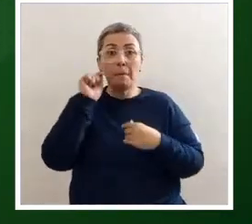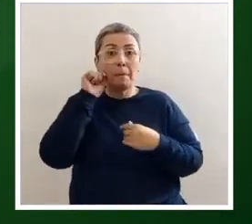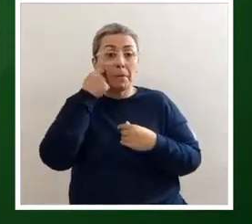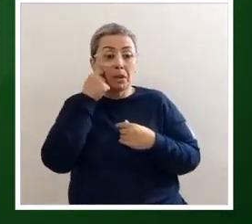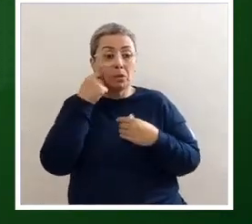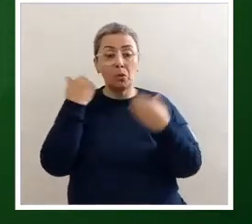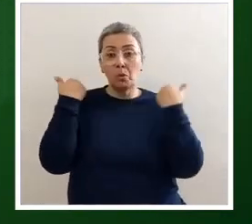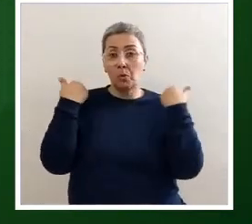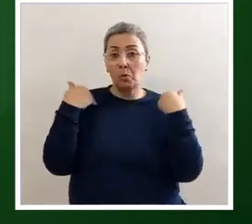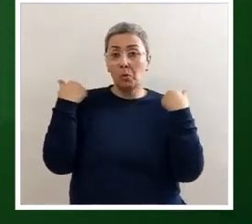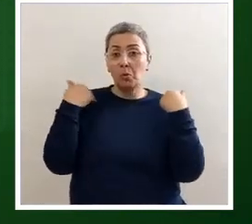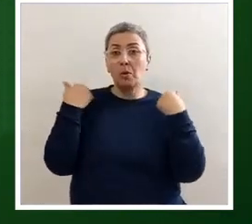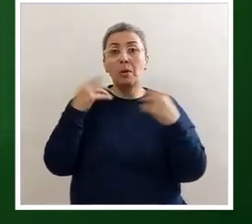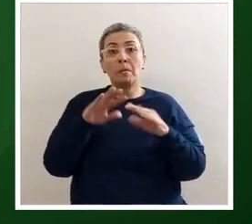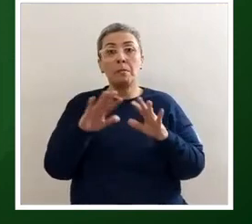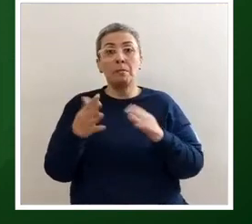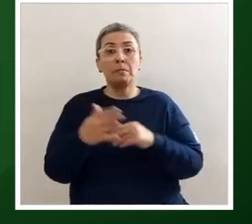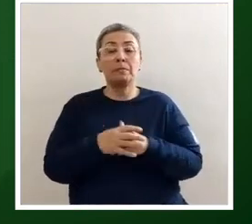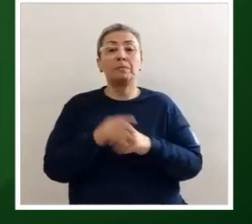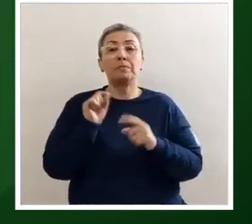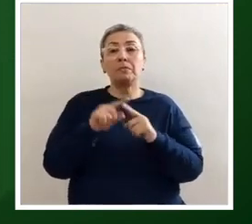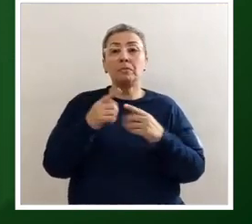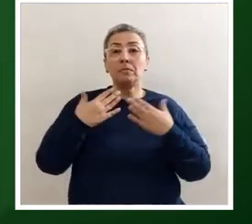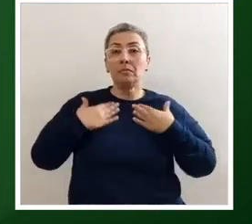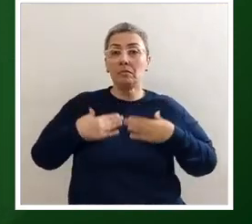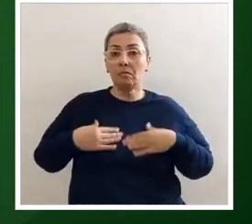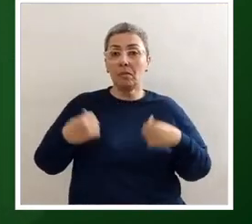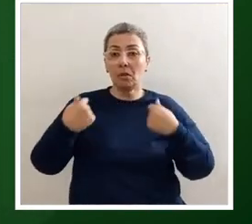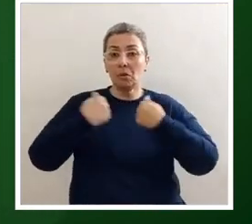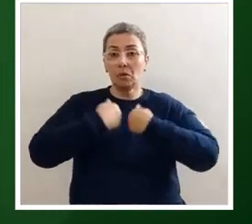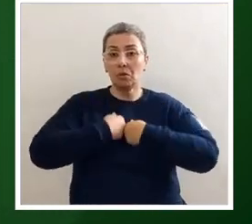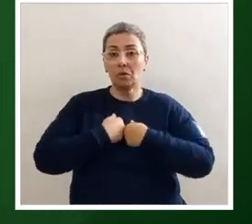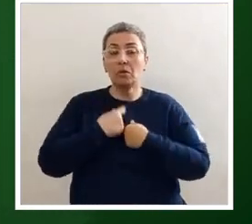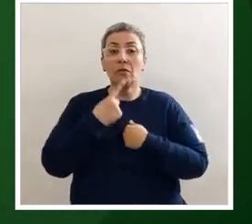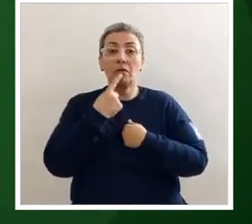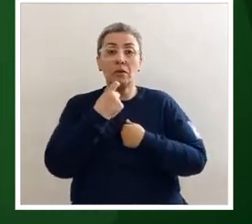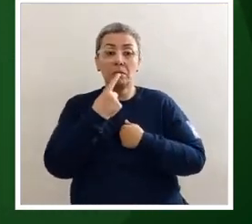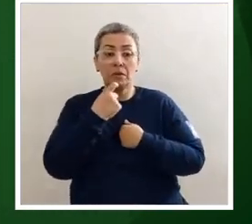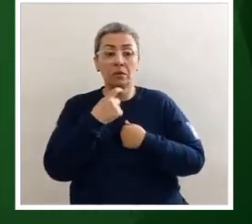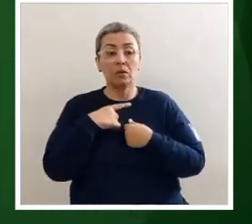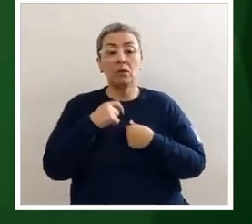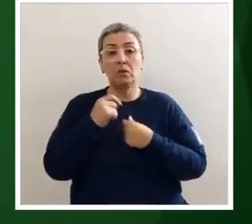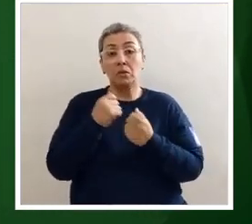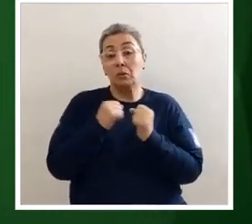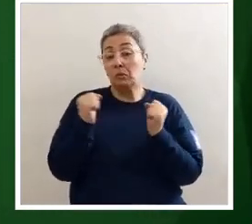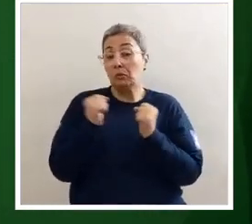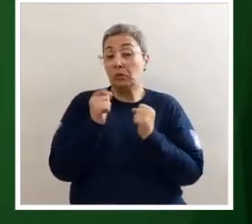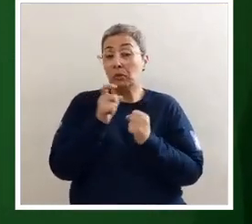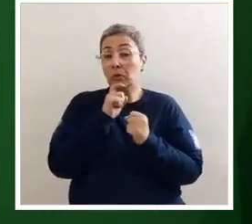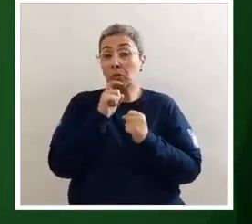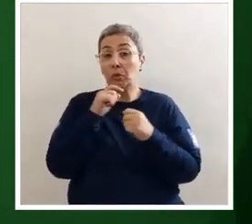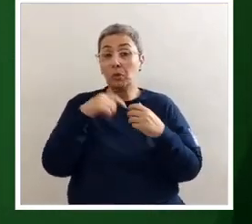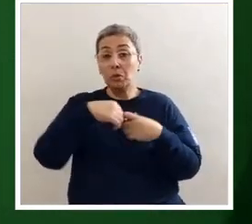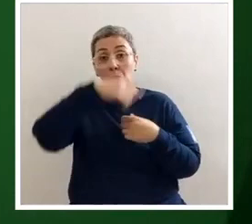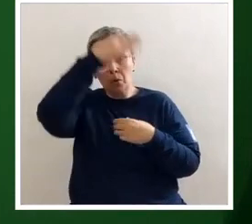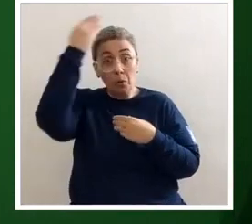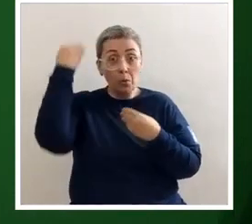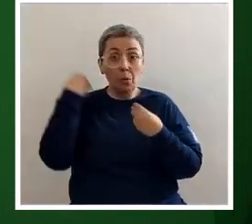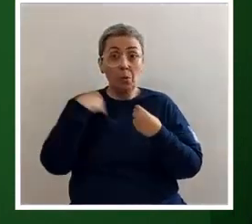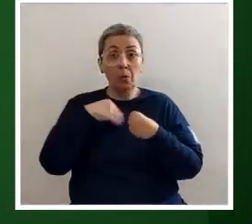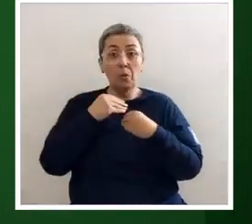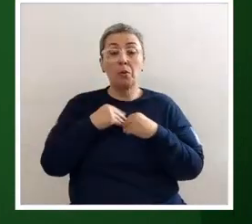na altura do ombro Estou vestindo um casaco vermelho Está muito frio com echarpe